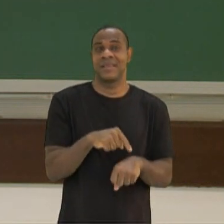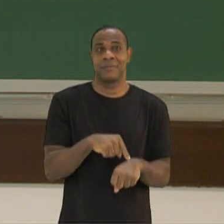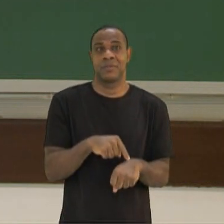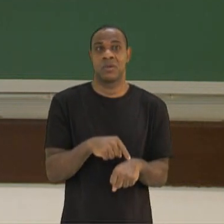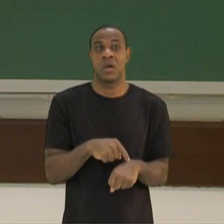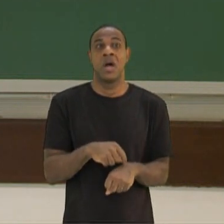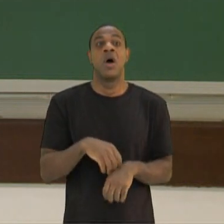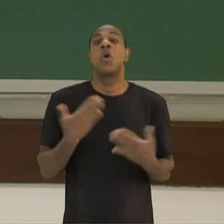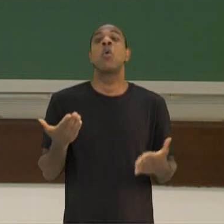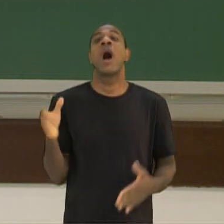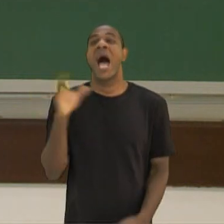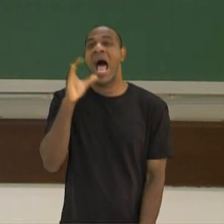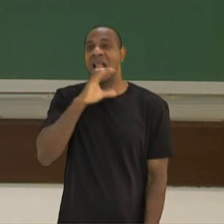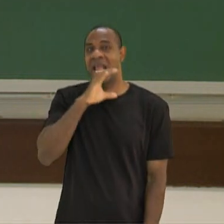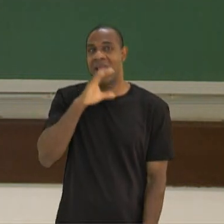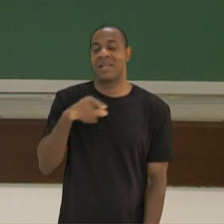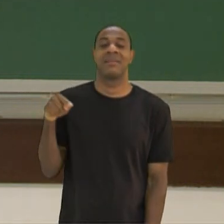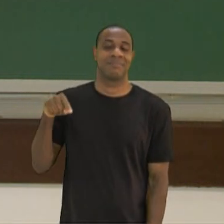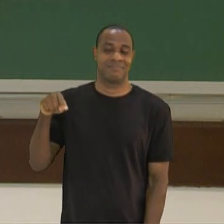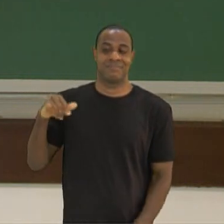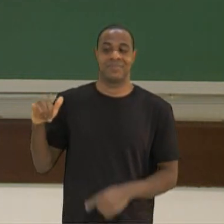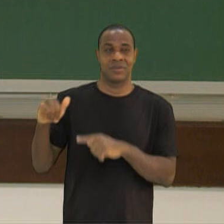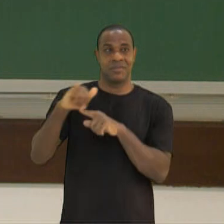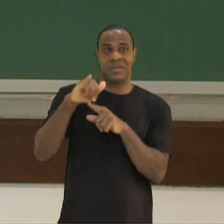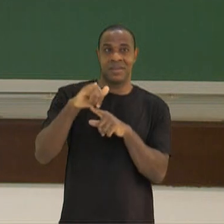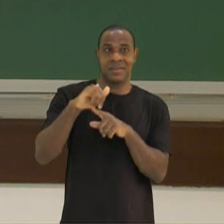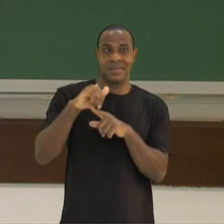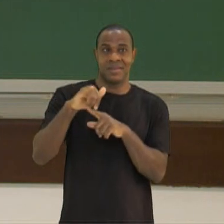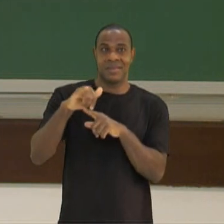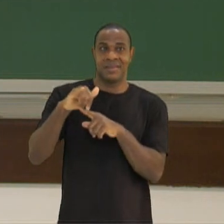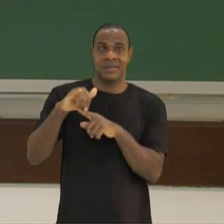avião? Presta atenção aqui de novo.